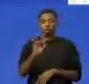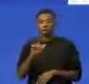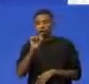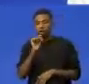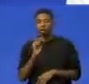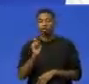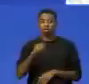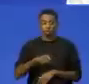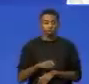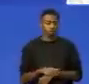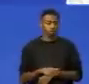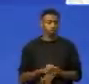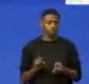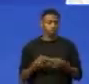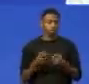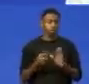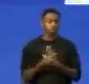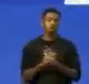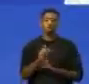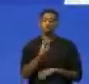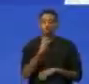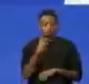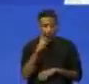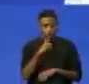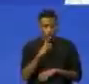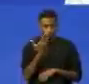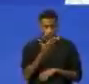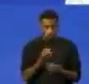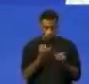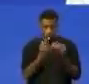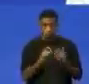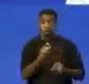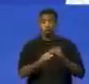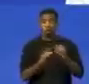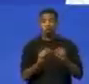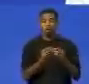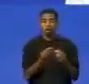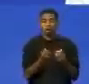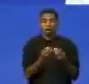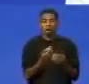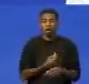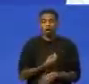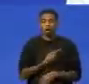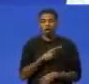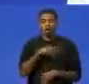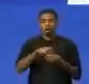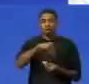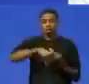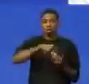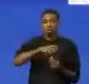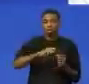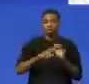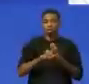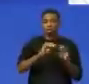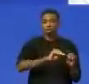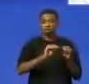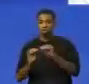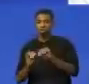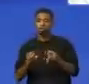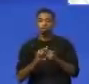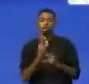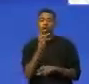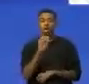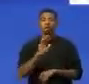água. A pergunta dele em relação qual seria a substância presente na mistura que migra mais